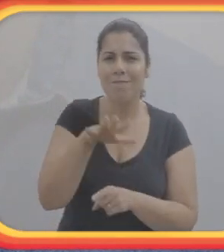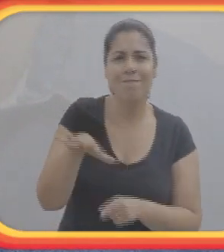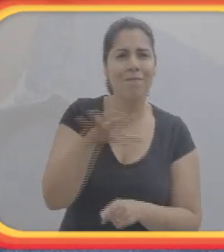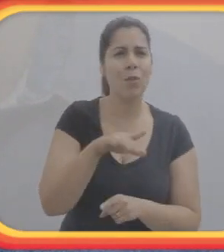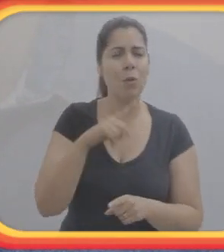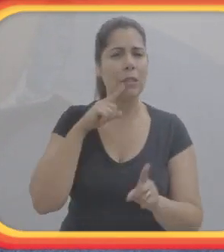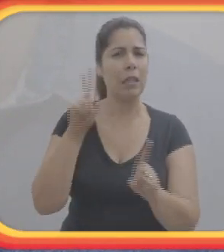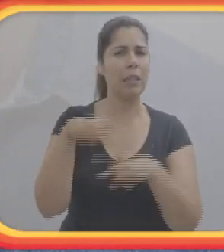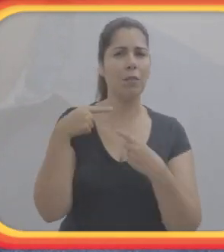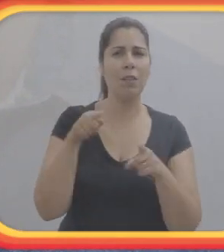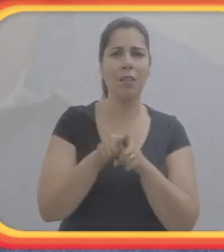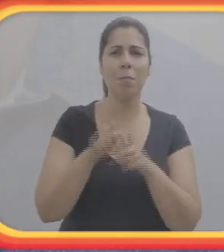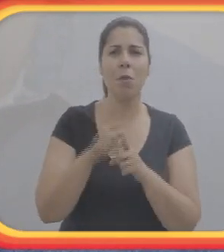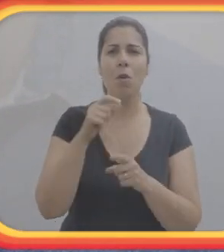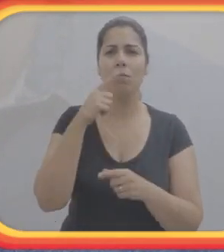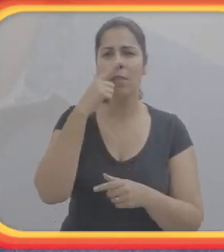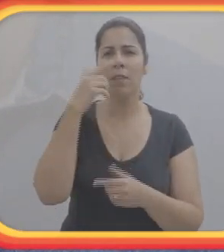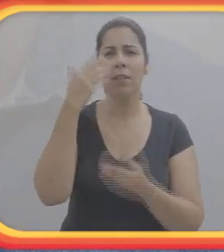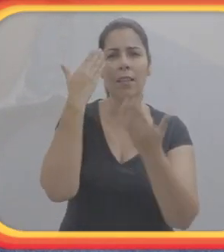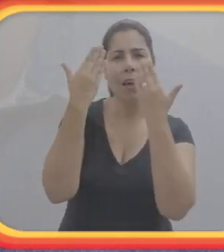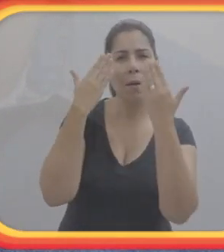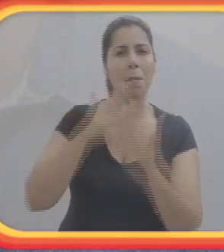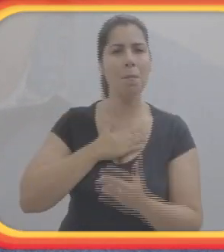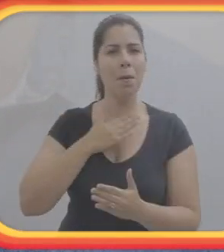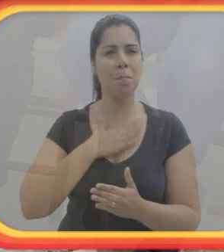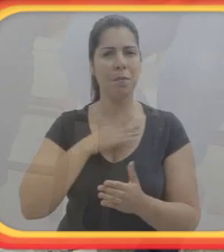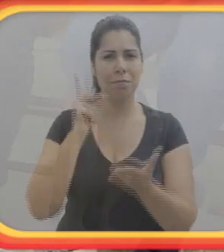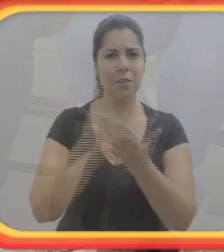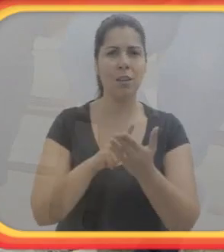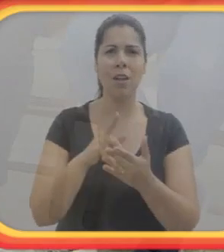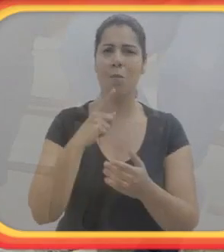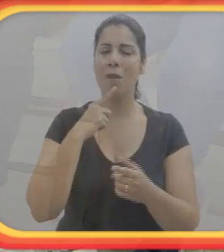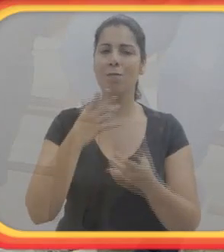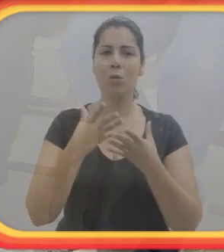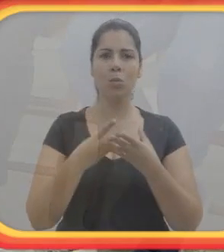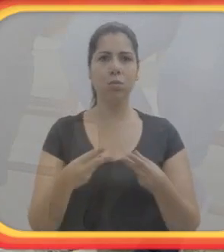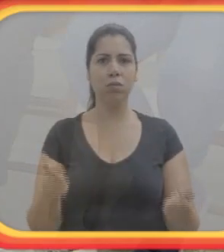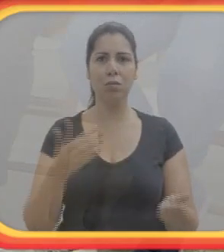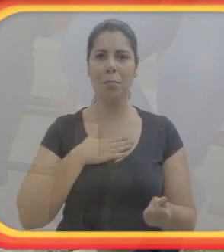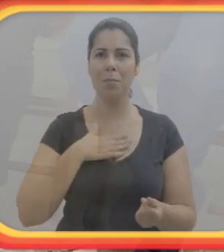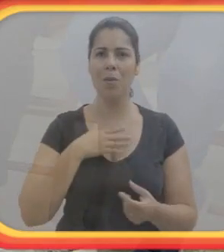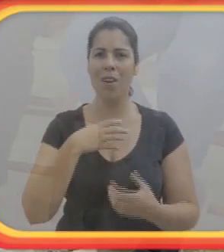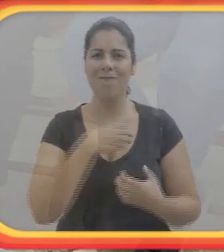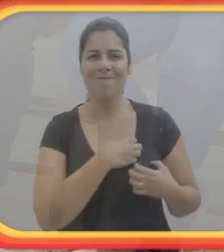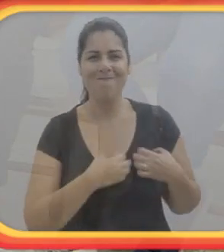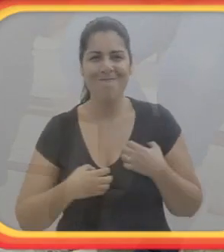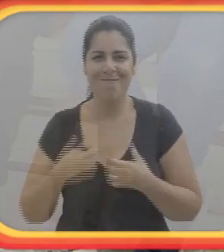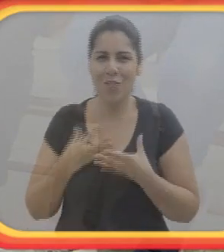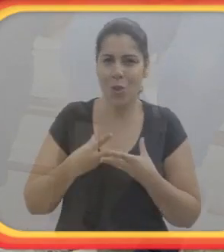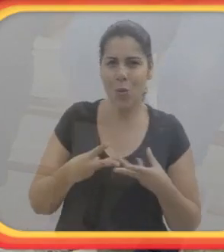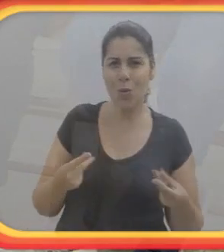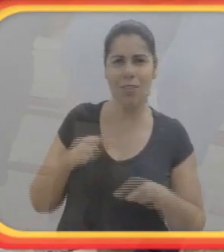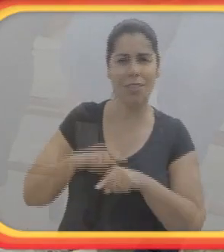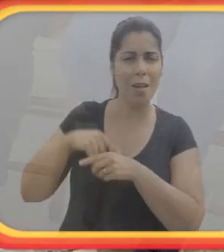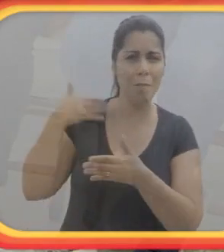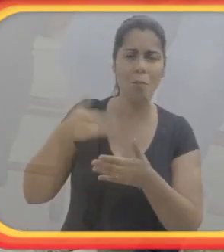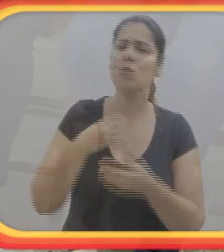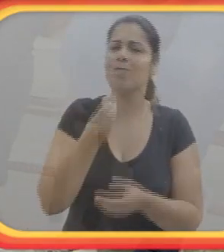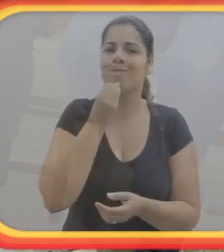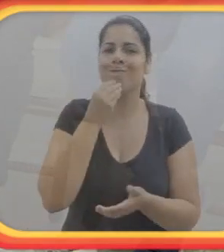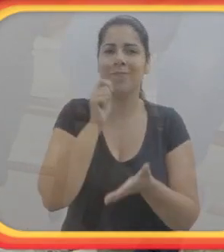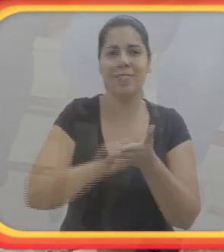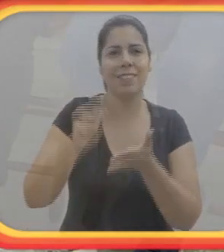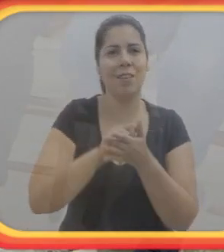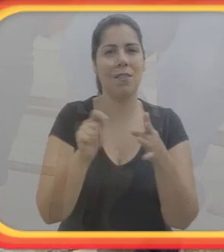estar sentindo tanta dor por algumas das coisas que aconteceram. Mas sempre é uma maneira, claro, de acabar de fechar as feridas, e é uma maneira também